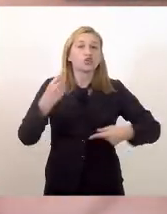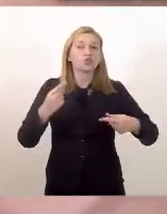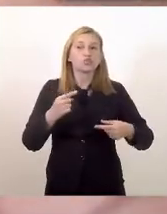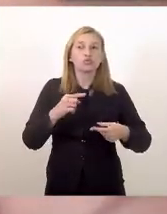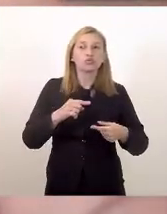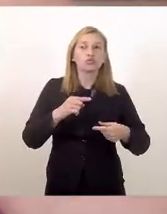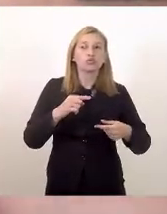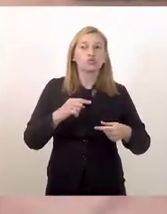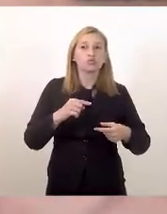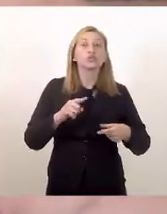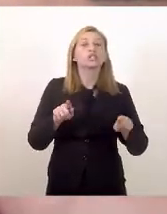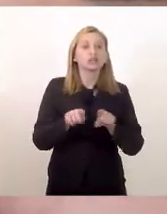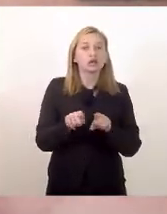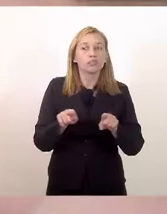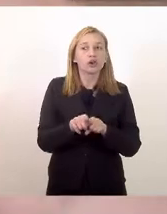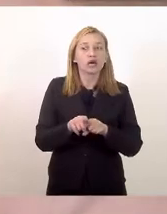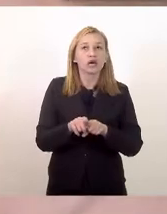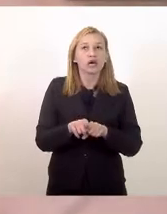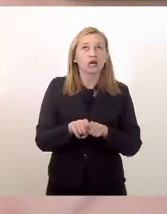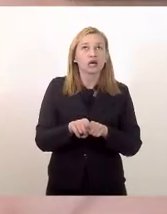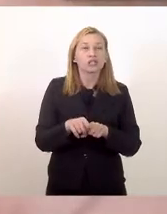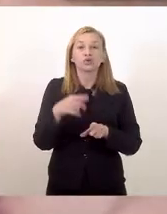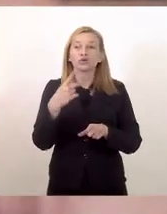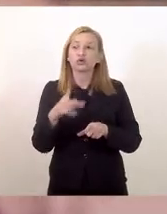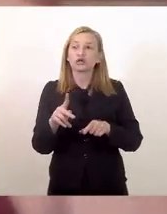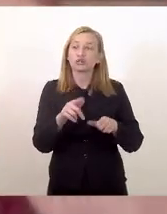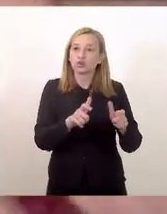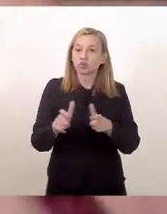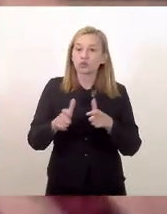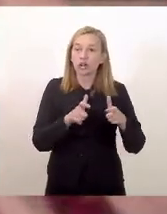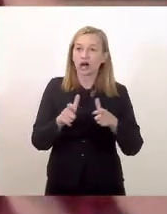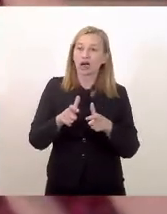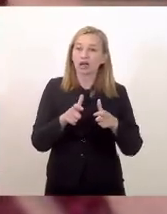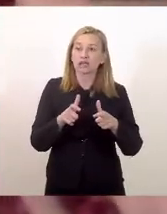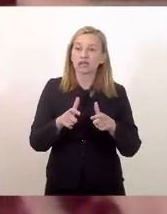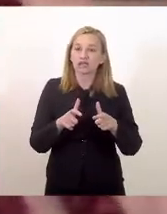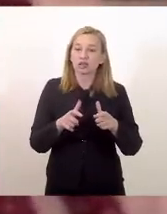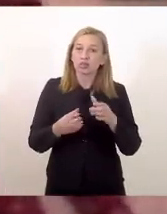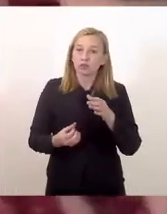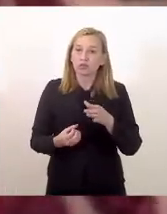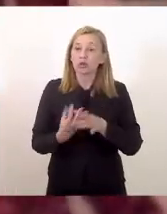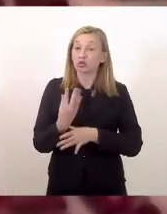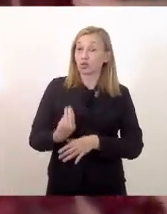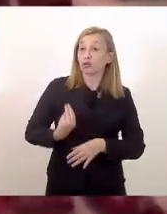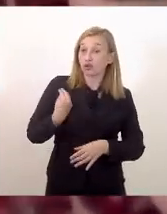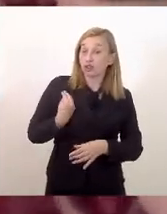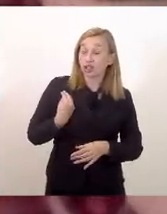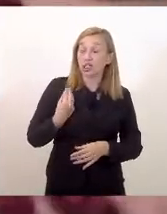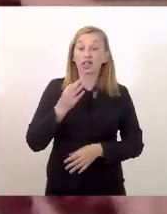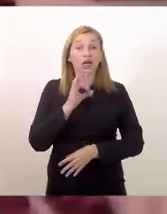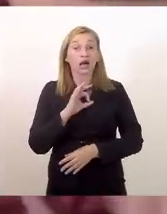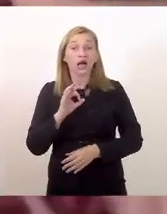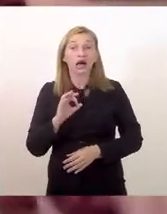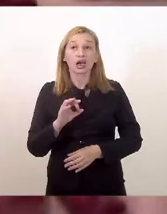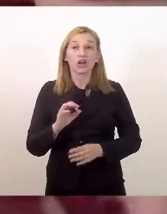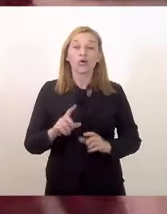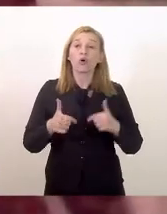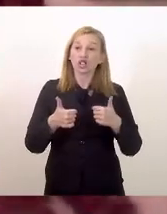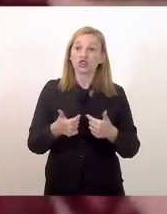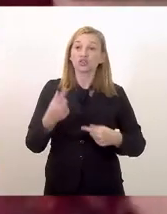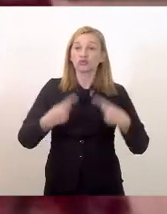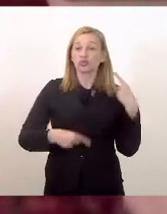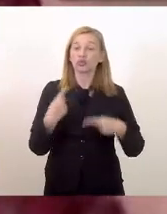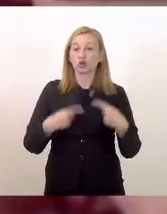dinâmica que incide também nos seus locais de reprodução de vida. Então, a efetividade da política, de